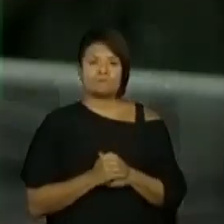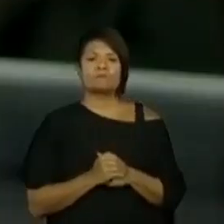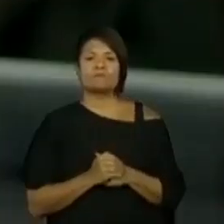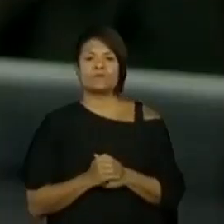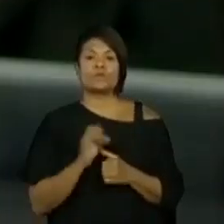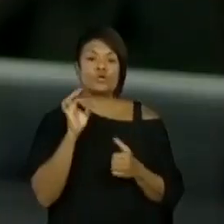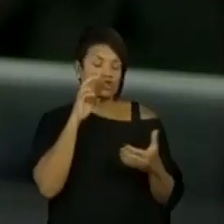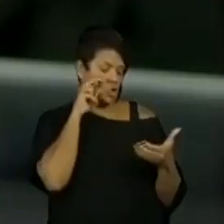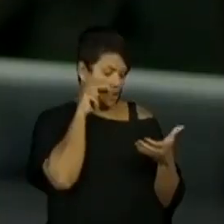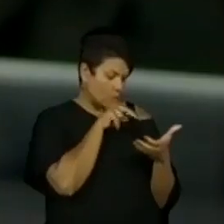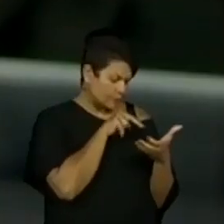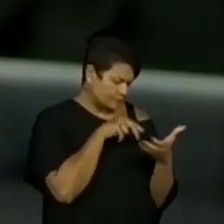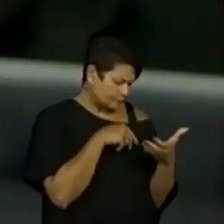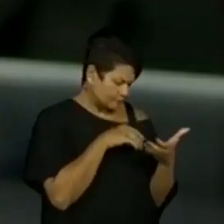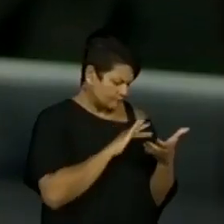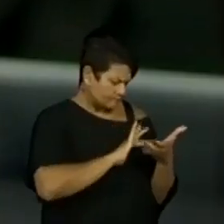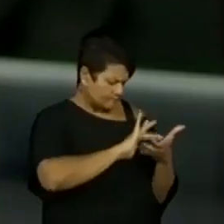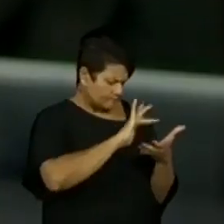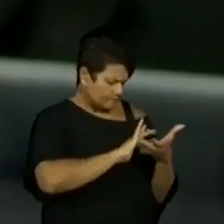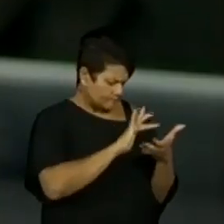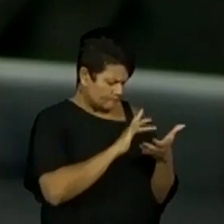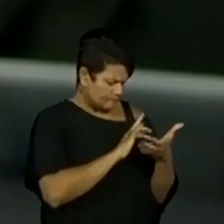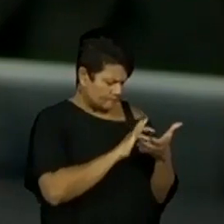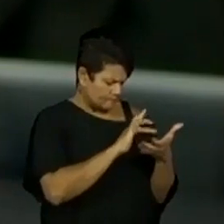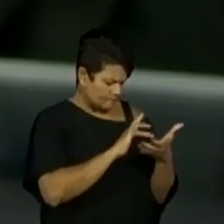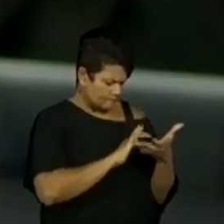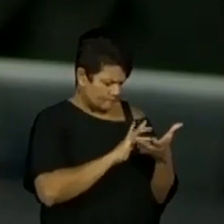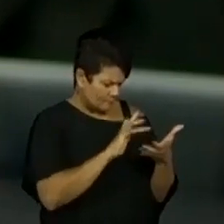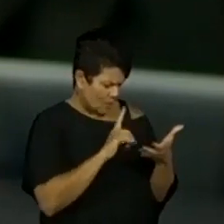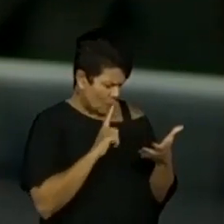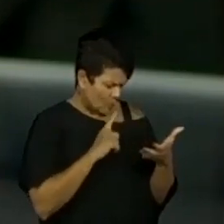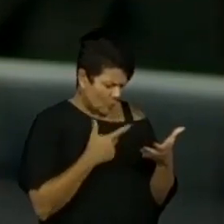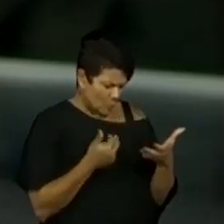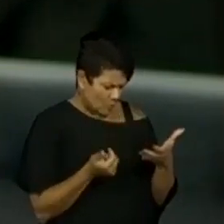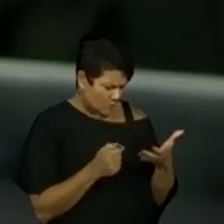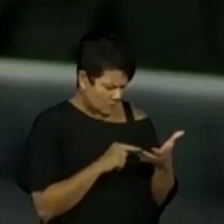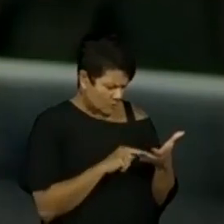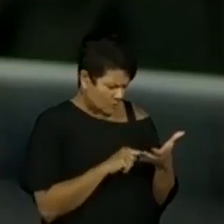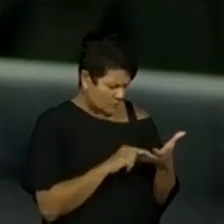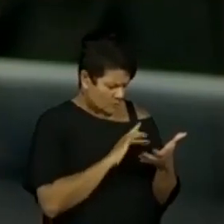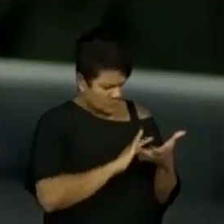Só olhar aqui nesse outro para ver se tem alguma coisa.